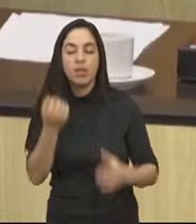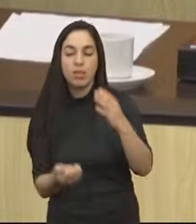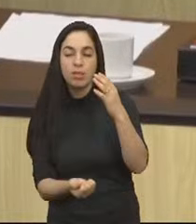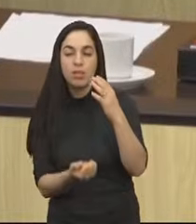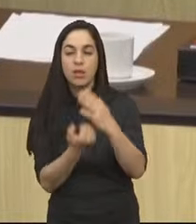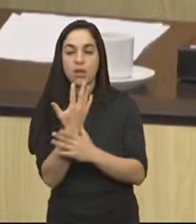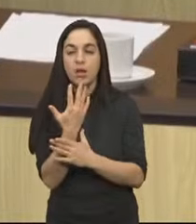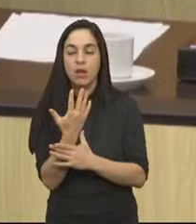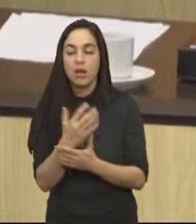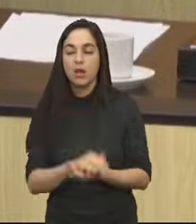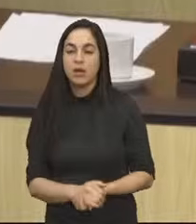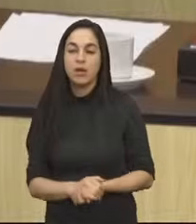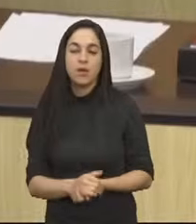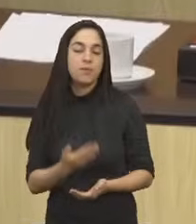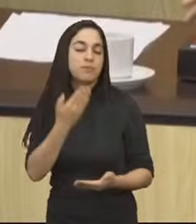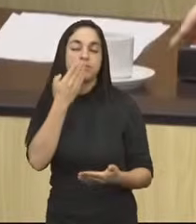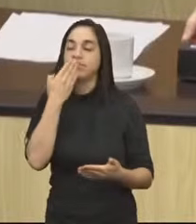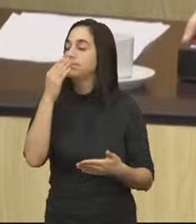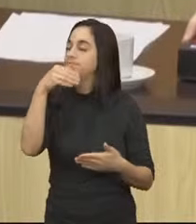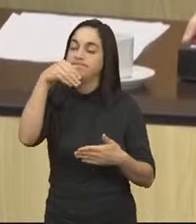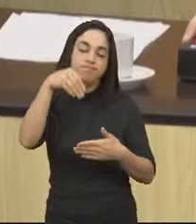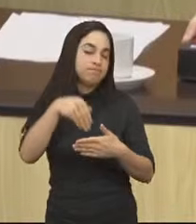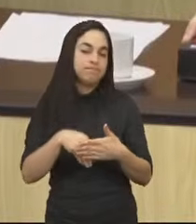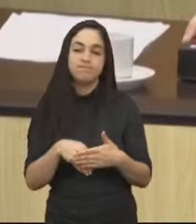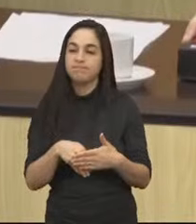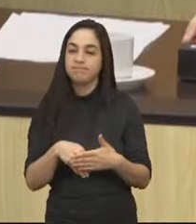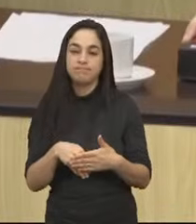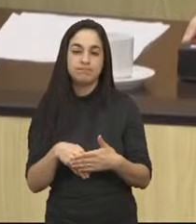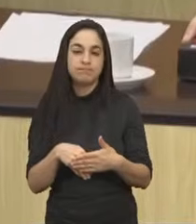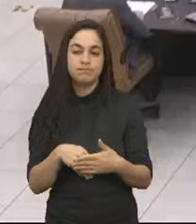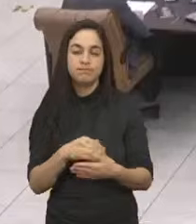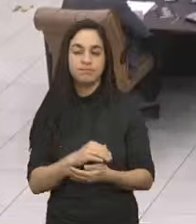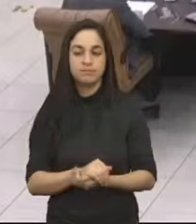Condutores. Não foi pedido votação.